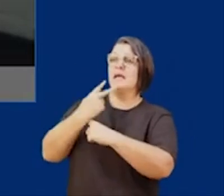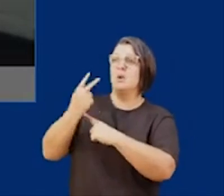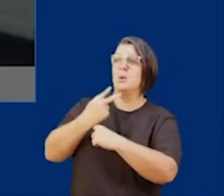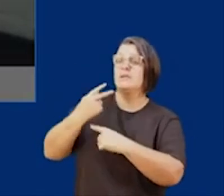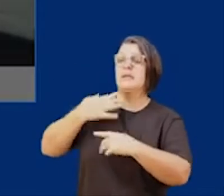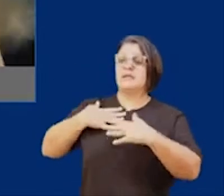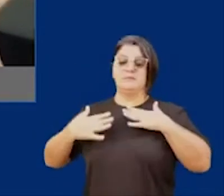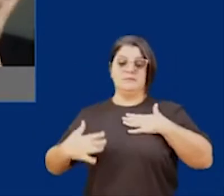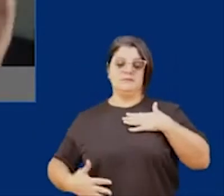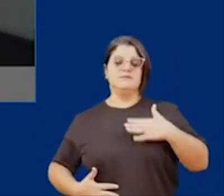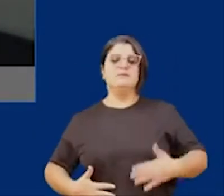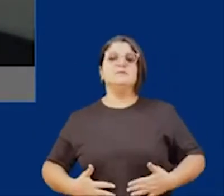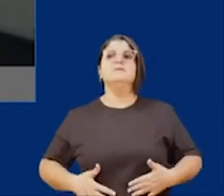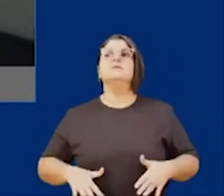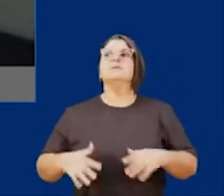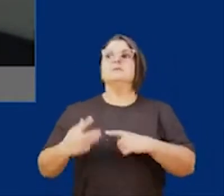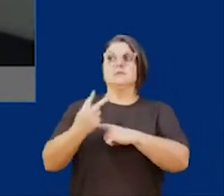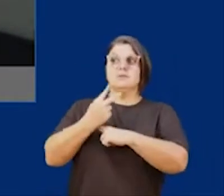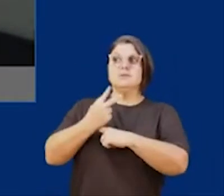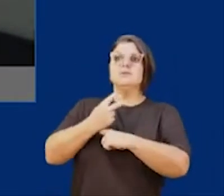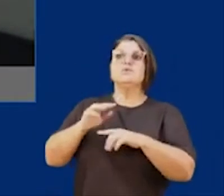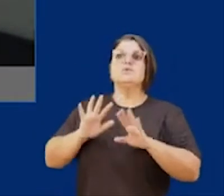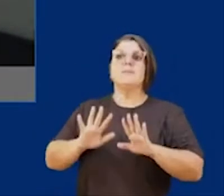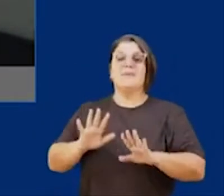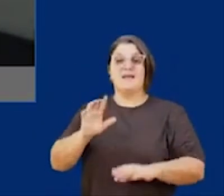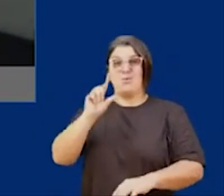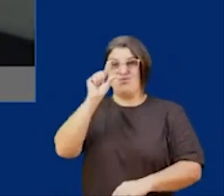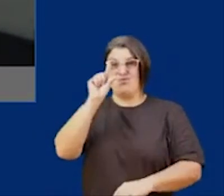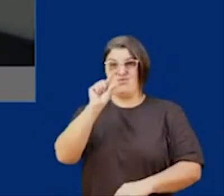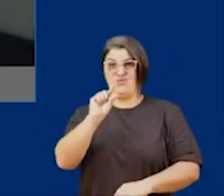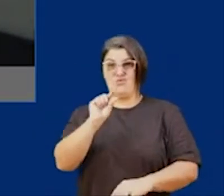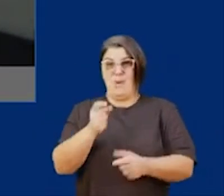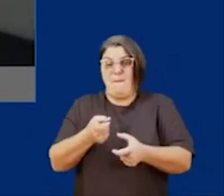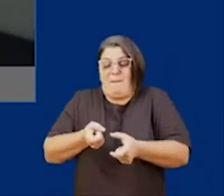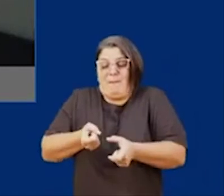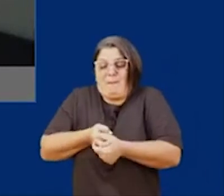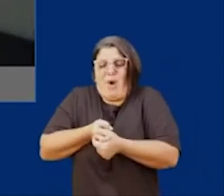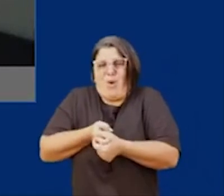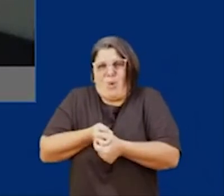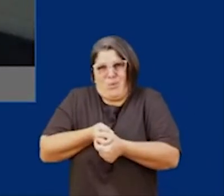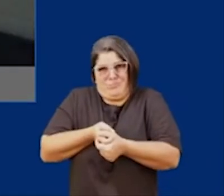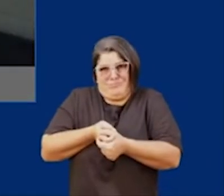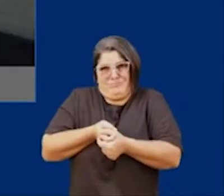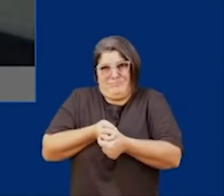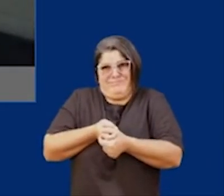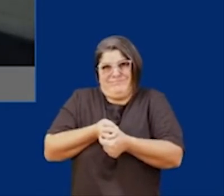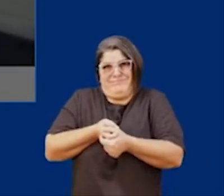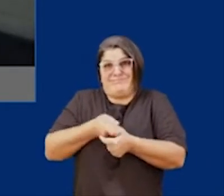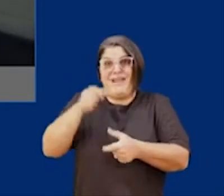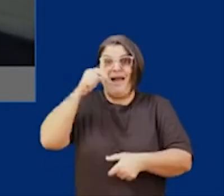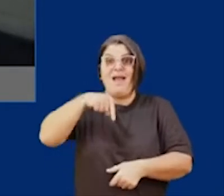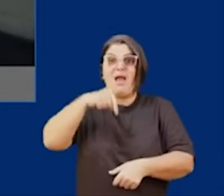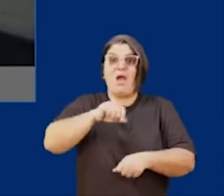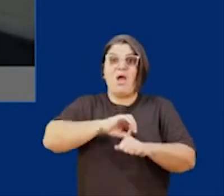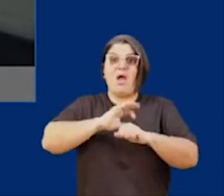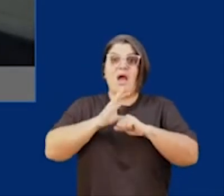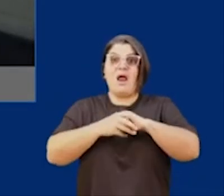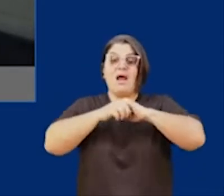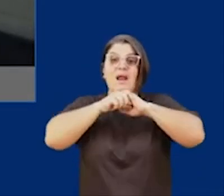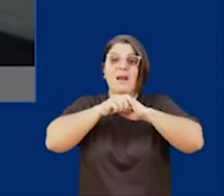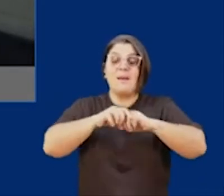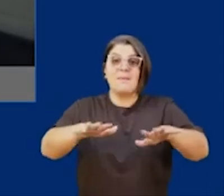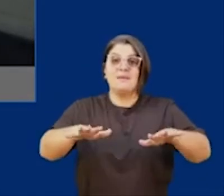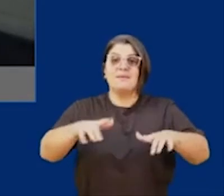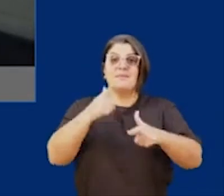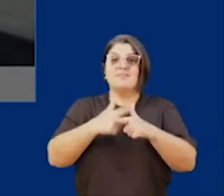mãe, mas isso é minoria, dificilmente, né, isso acontece. Agora na pandemia também, a questão, né, das mães